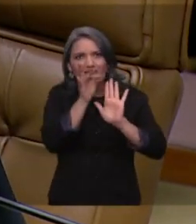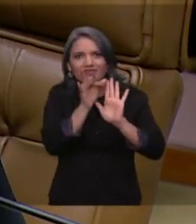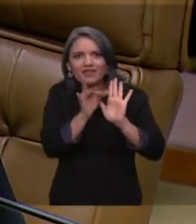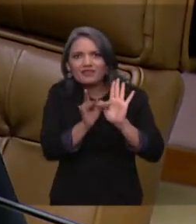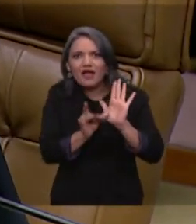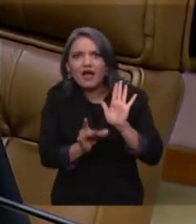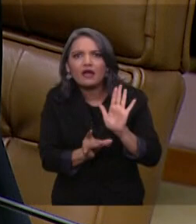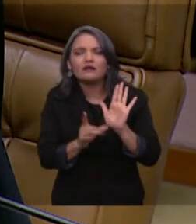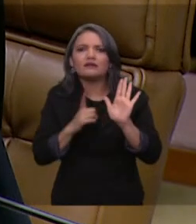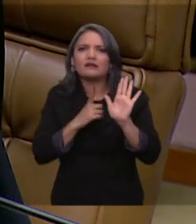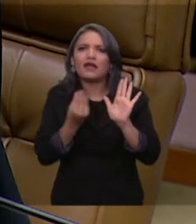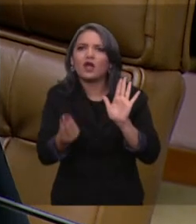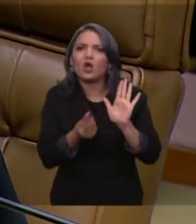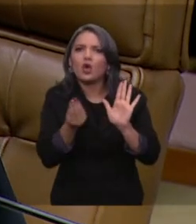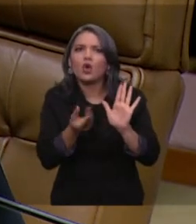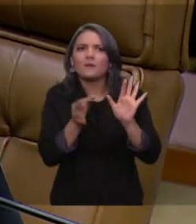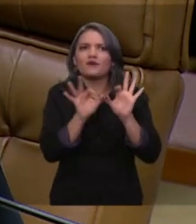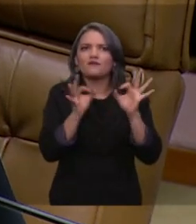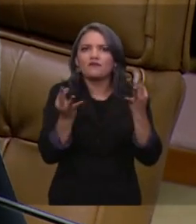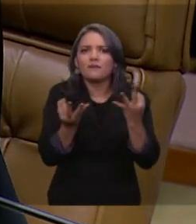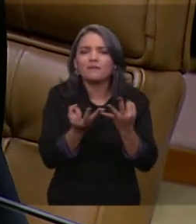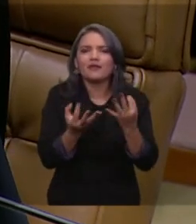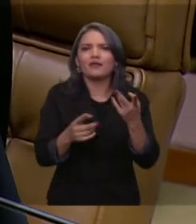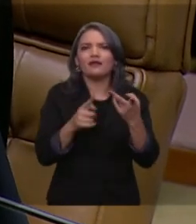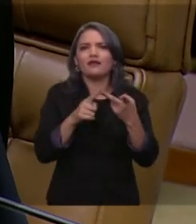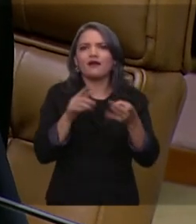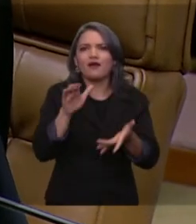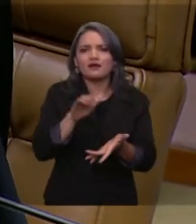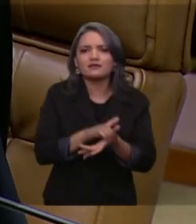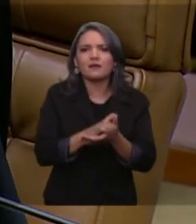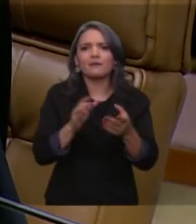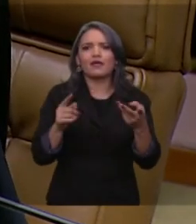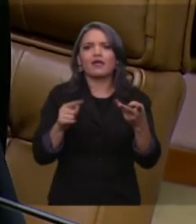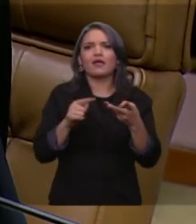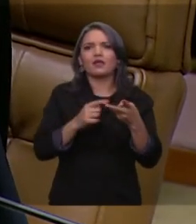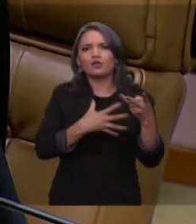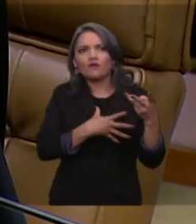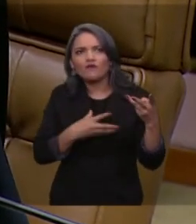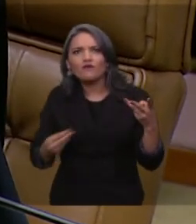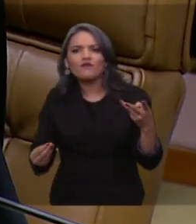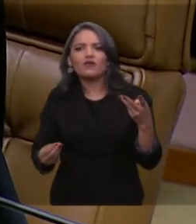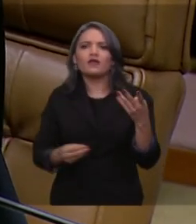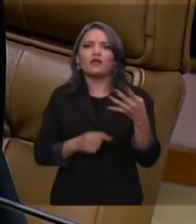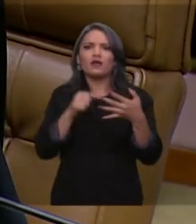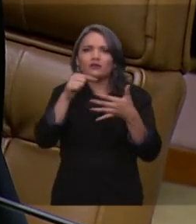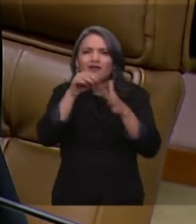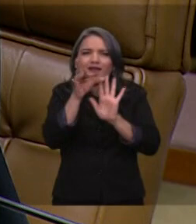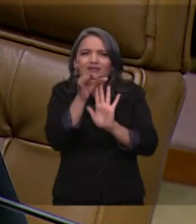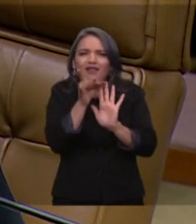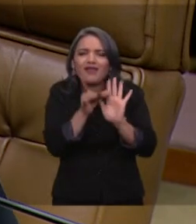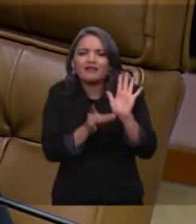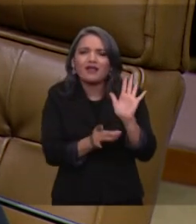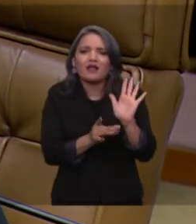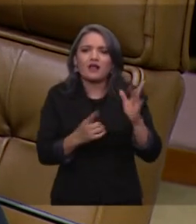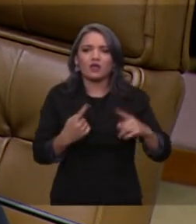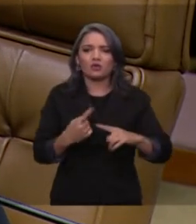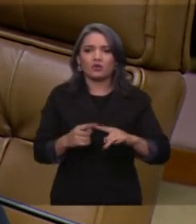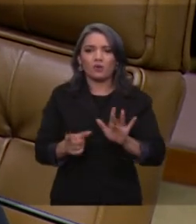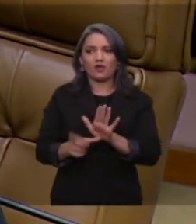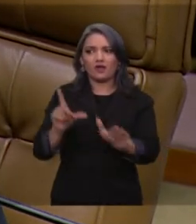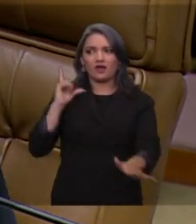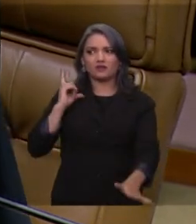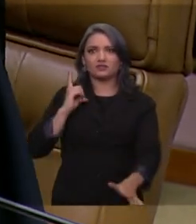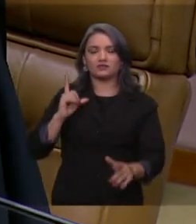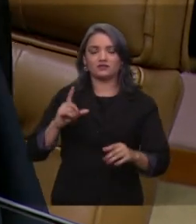da família, mas a questão do casamento, da questão da filiação, acabando com a diferença entre